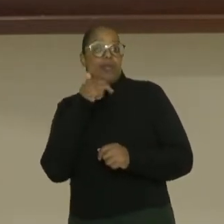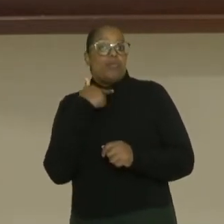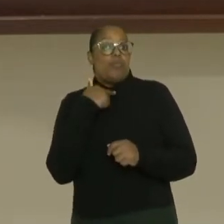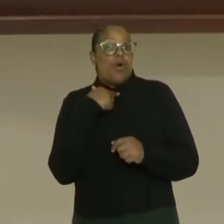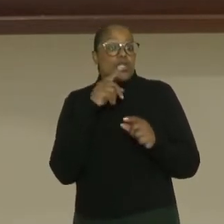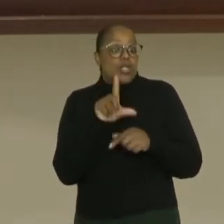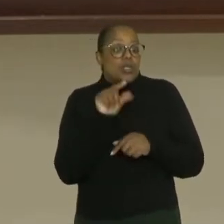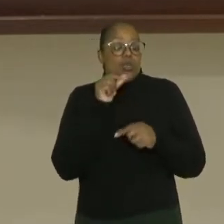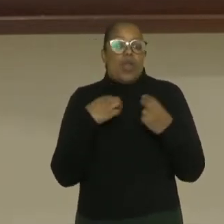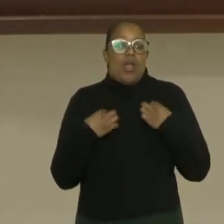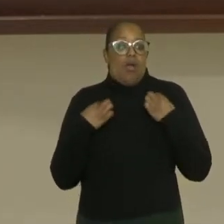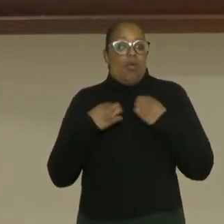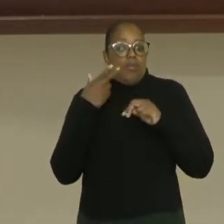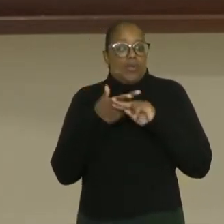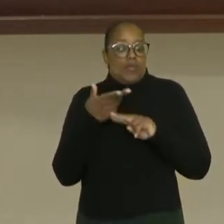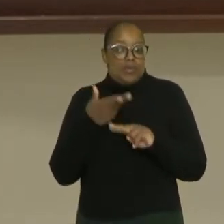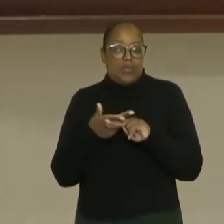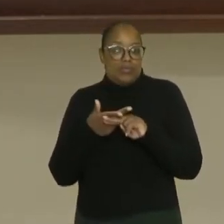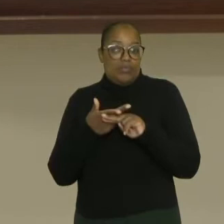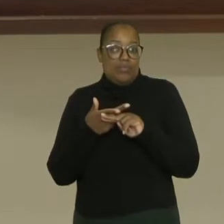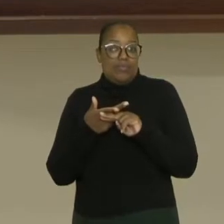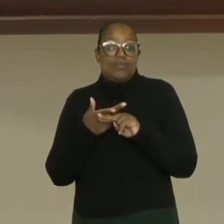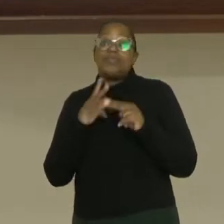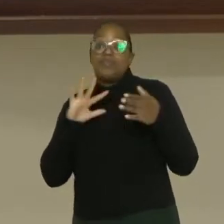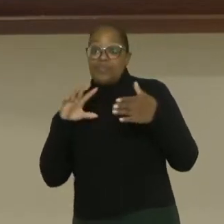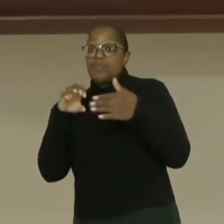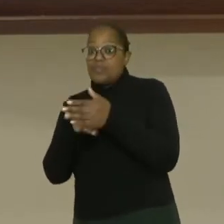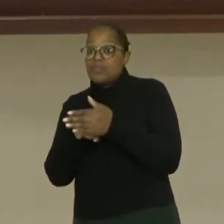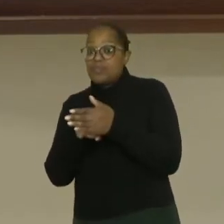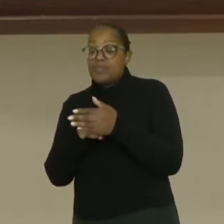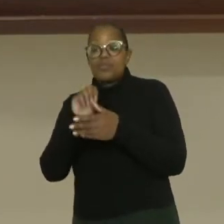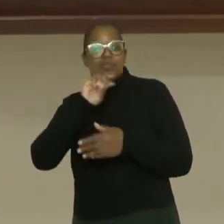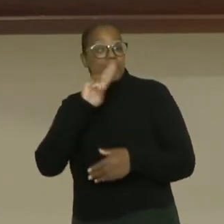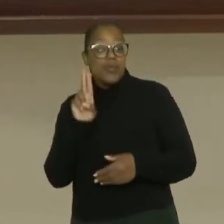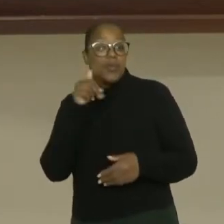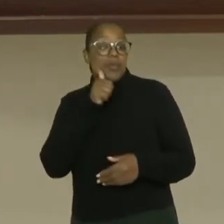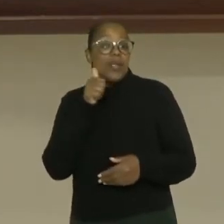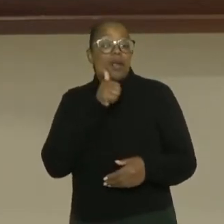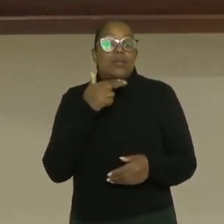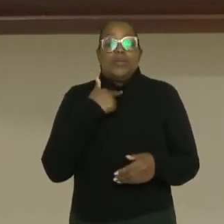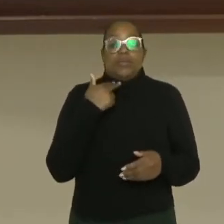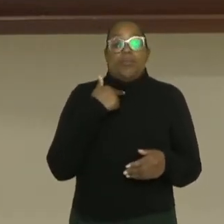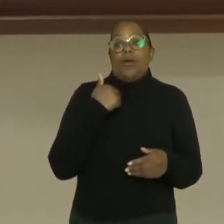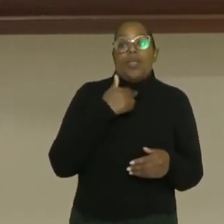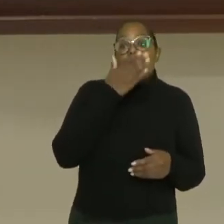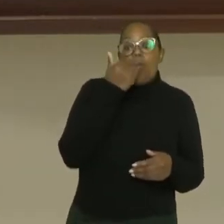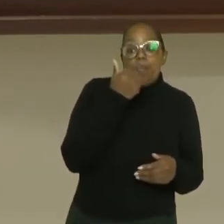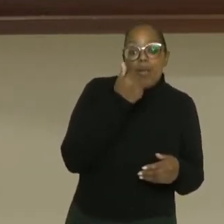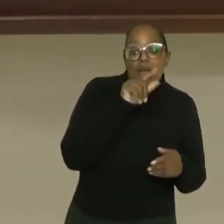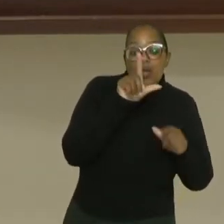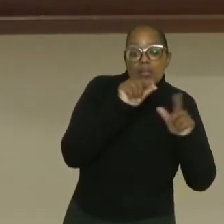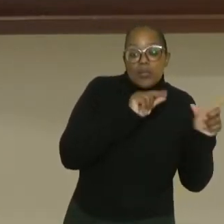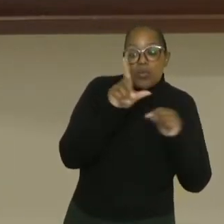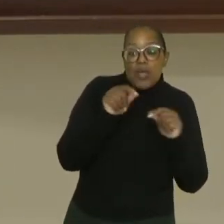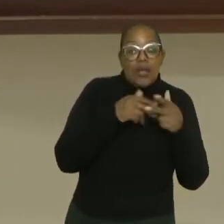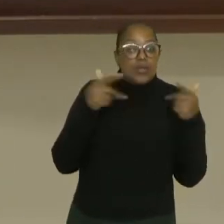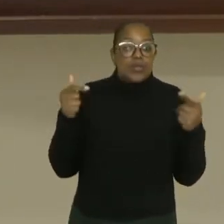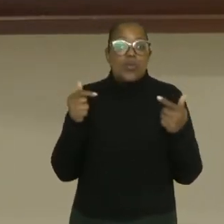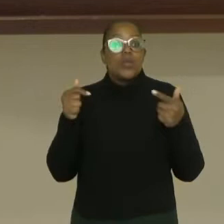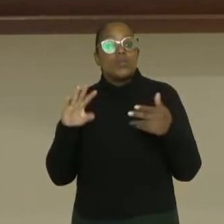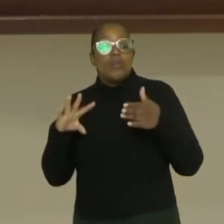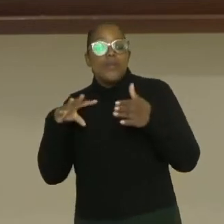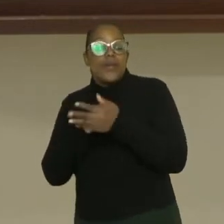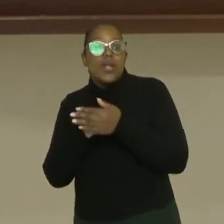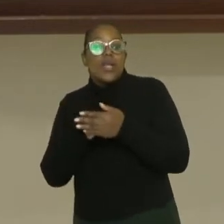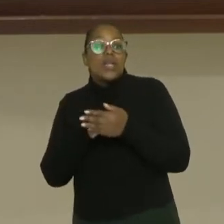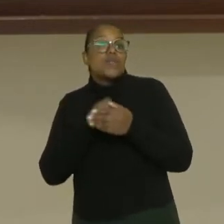usar, vai ser um tipo de violência ali simbólica, que não se percebe num primeiro momento: eu estou sendo censurado,